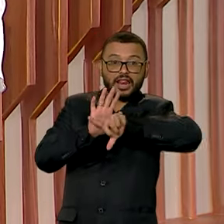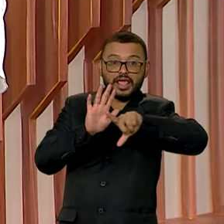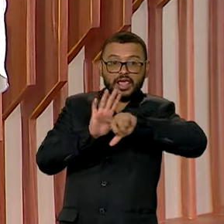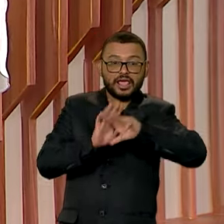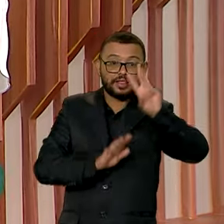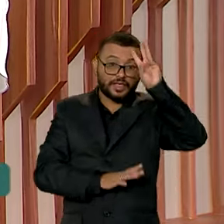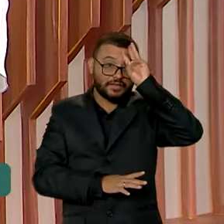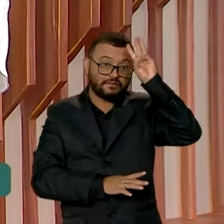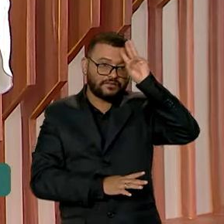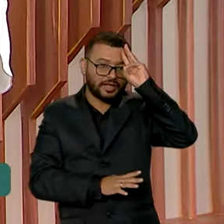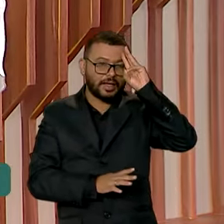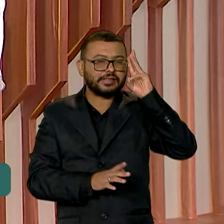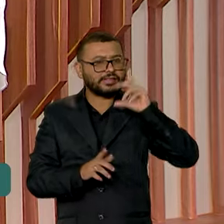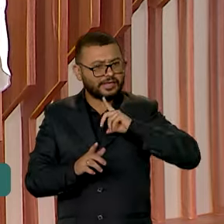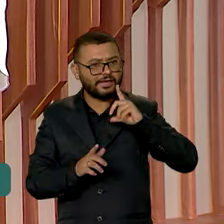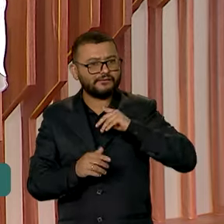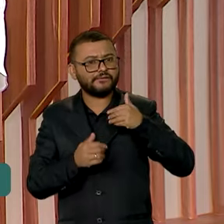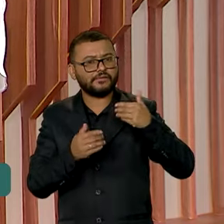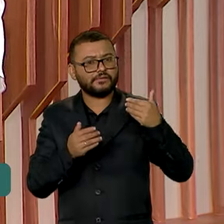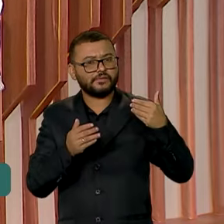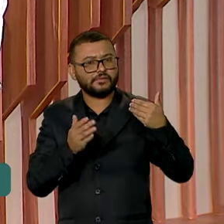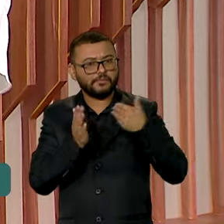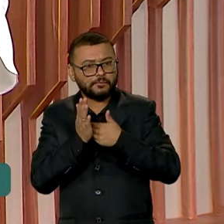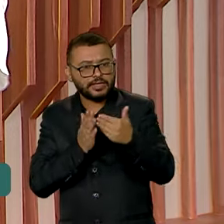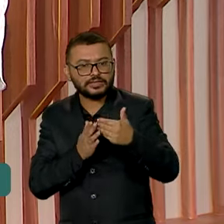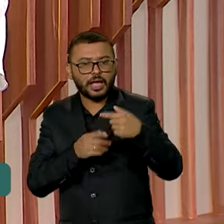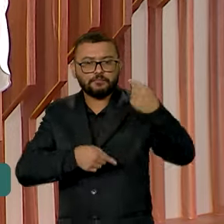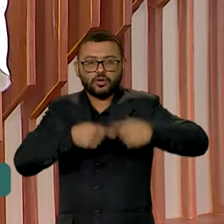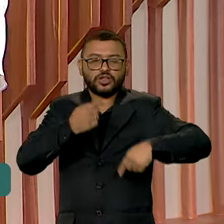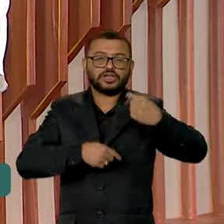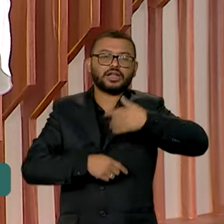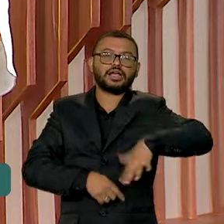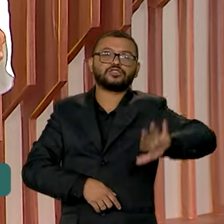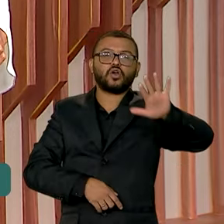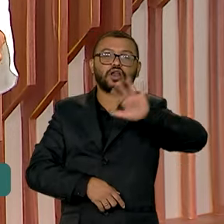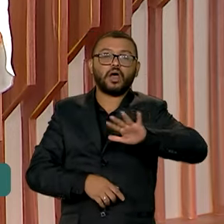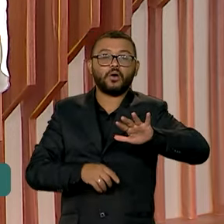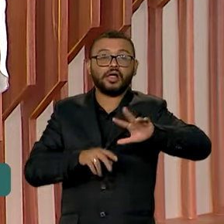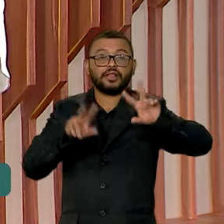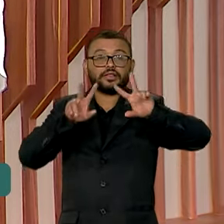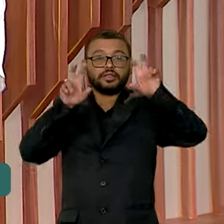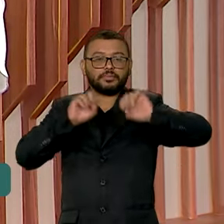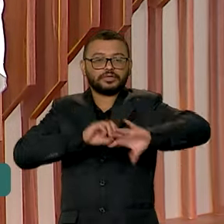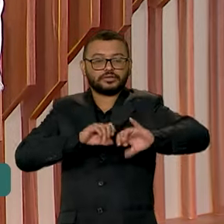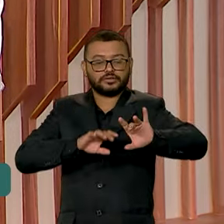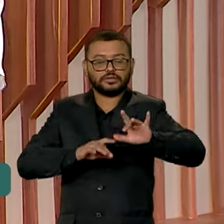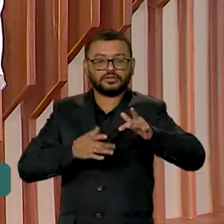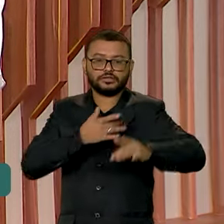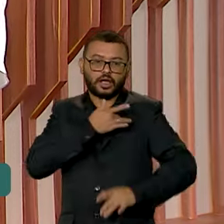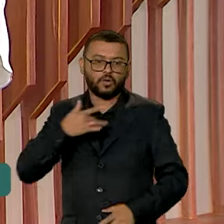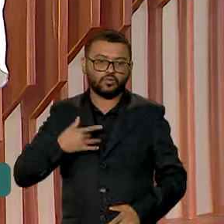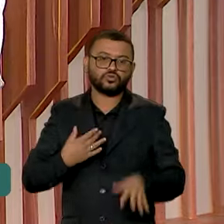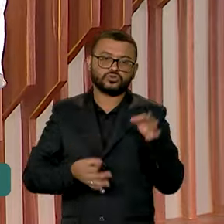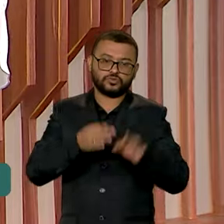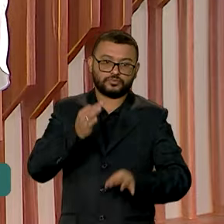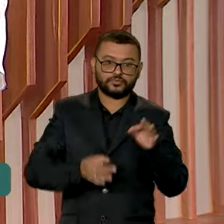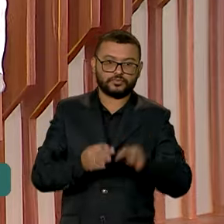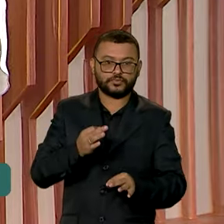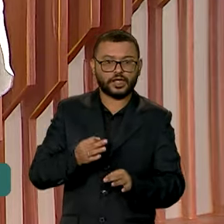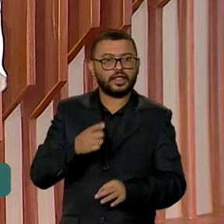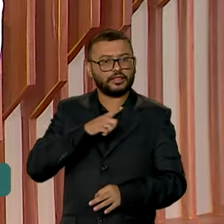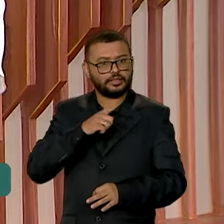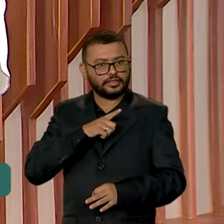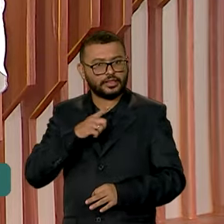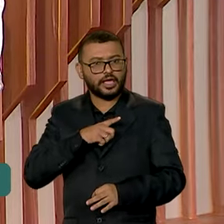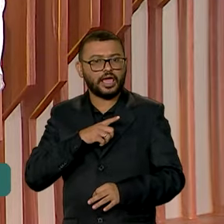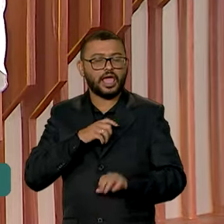nesta terça-feira que passam a fazer parte das políticas nacionais nas áreas de educação, saúde e justiça. Dentre